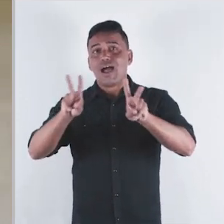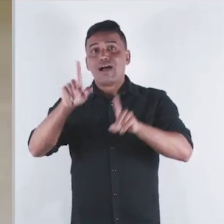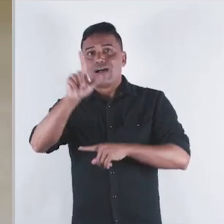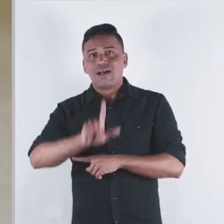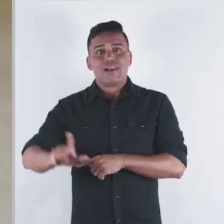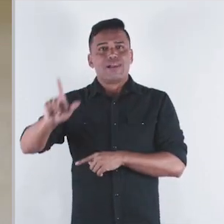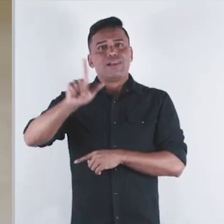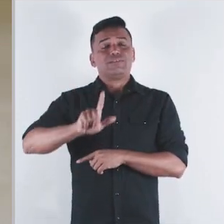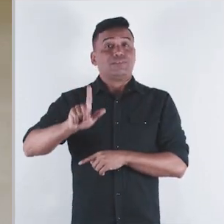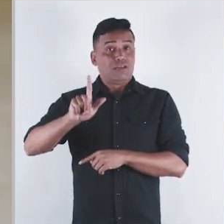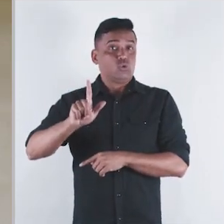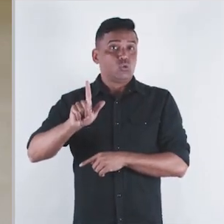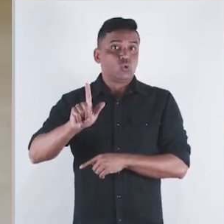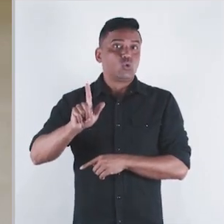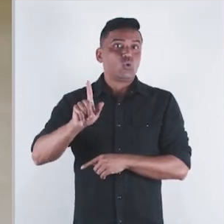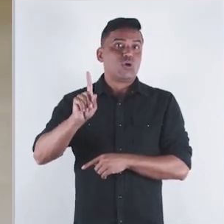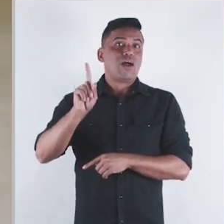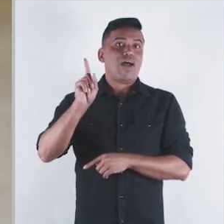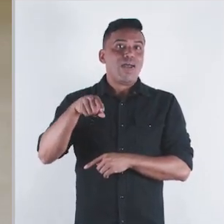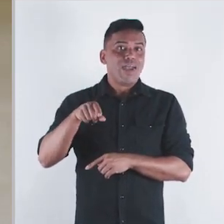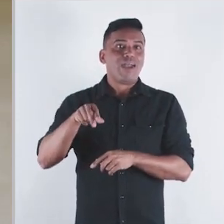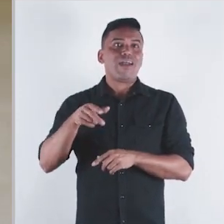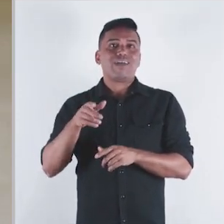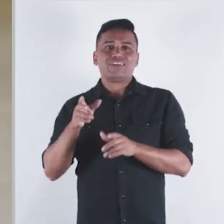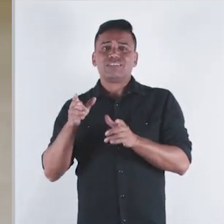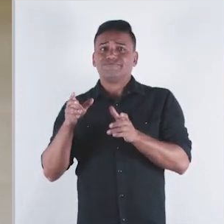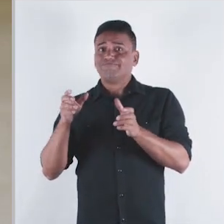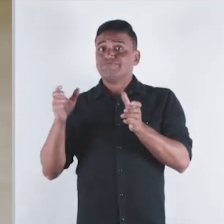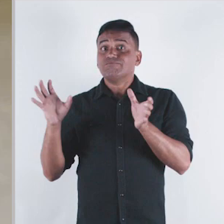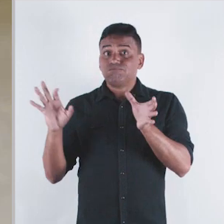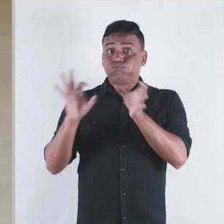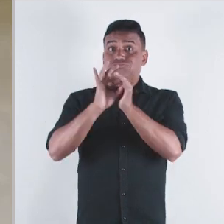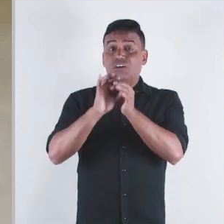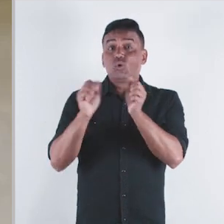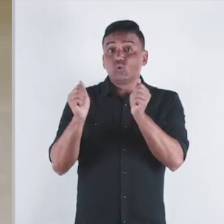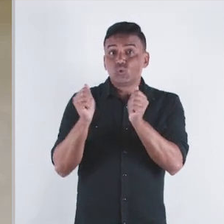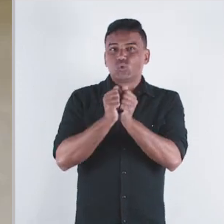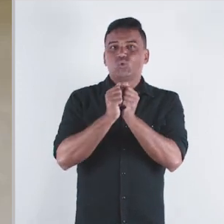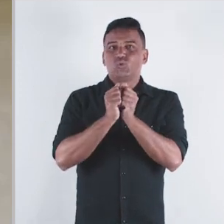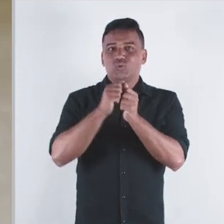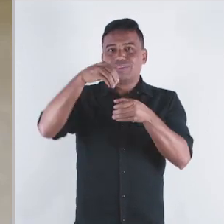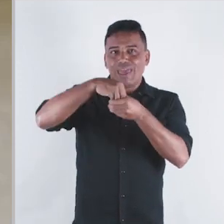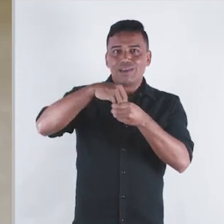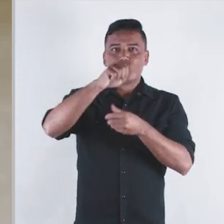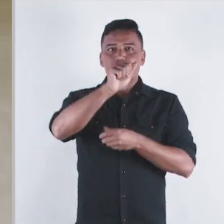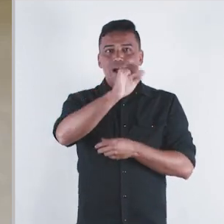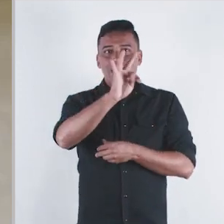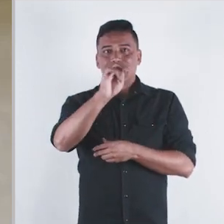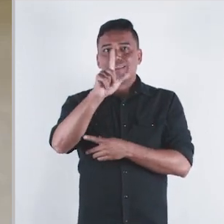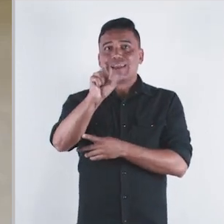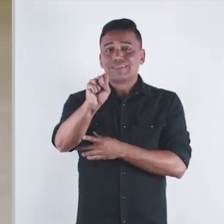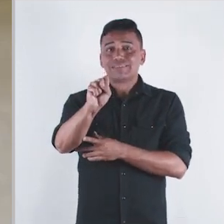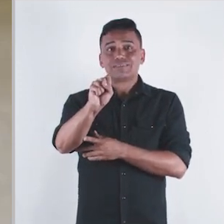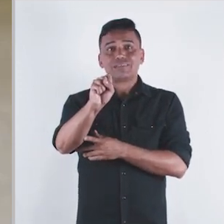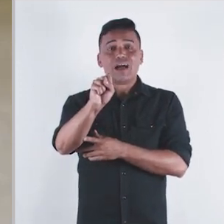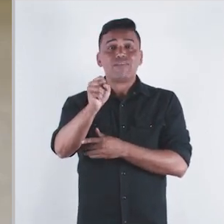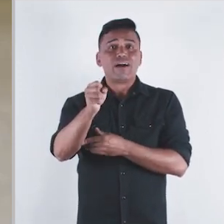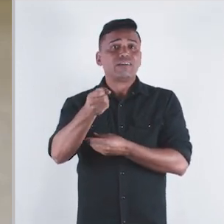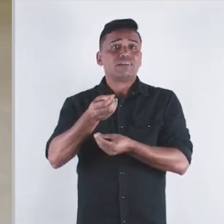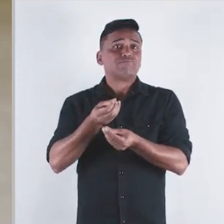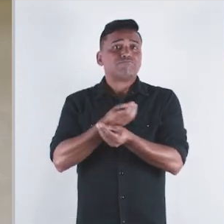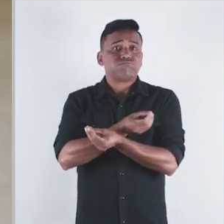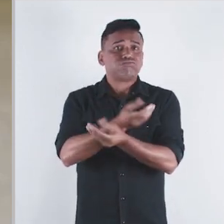que foi reunida no Atlas e possam nos dar respostas a